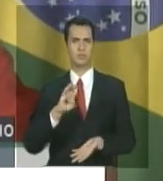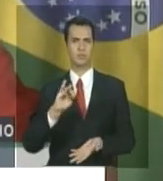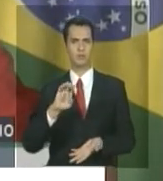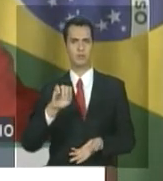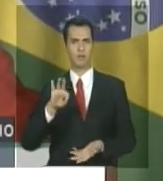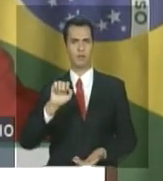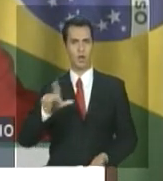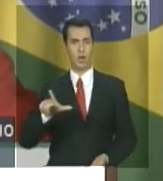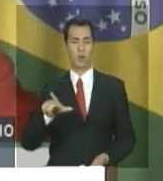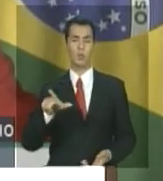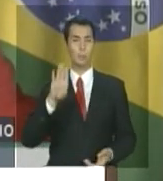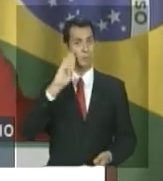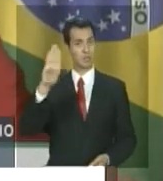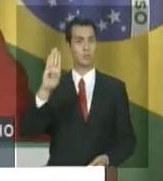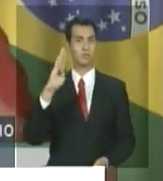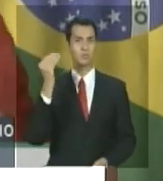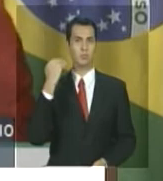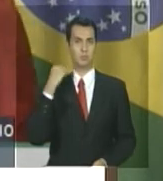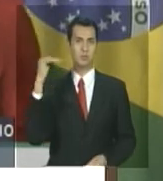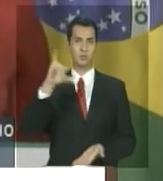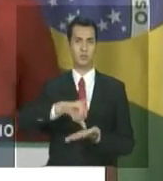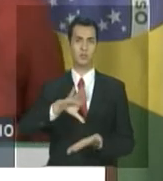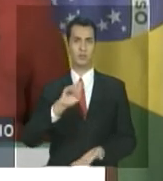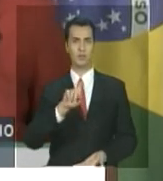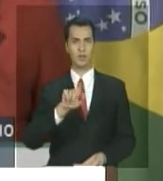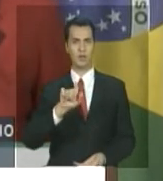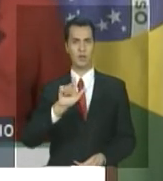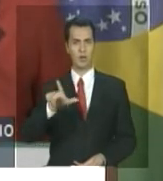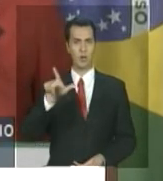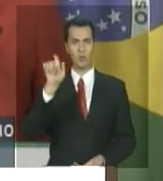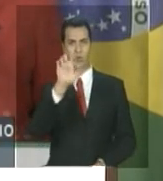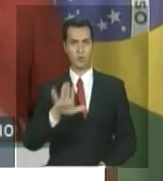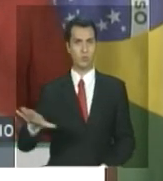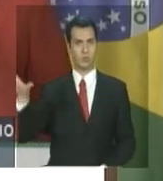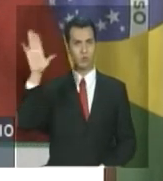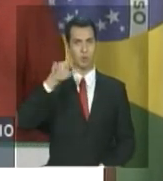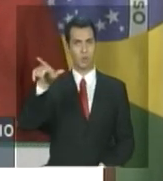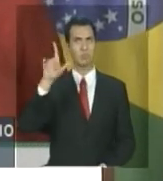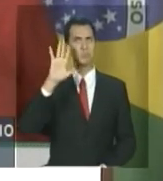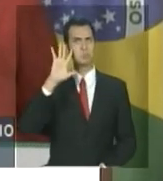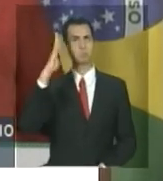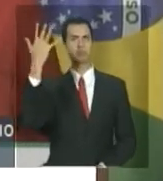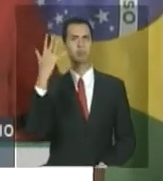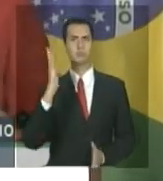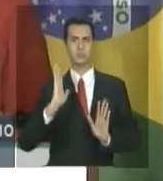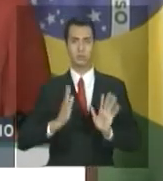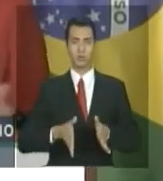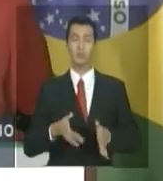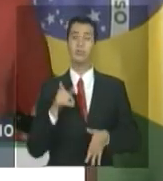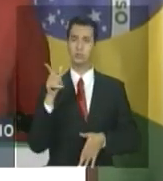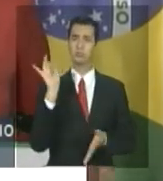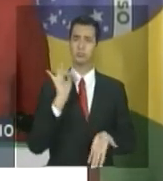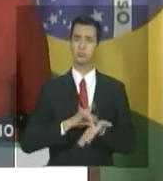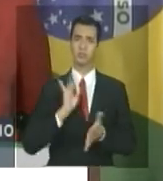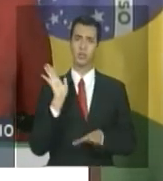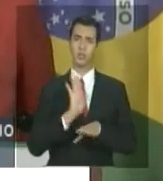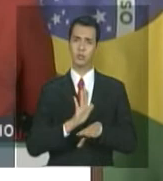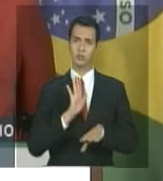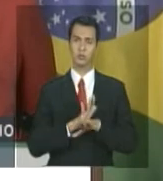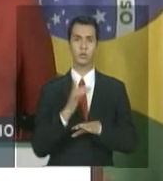Central Europeu no sentido de evitar uma crise aguda de